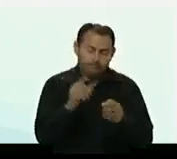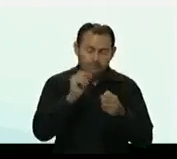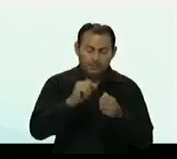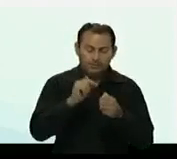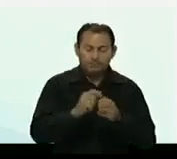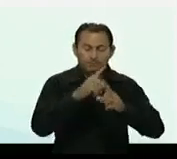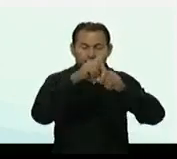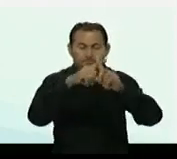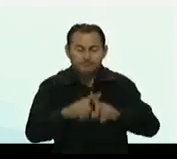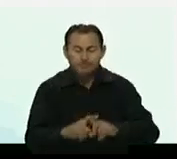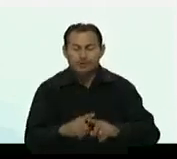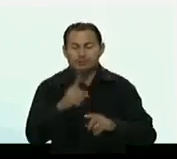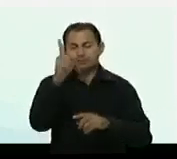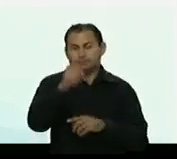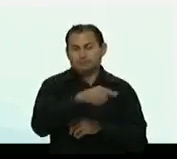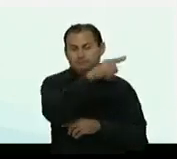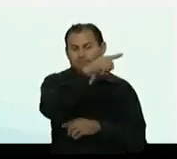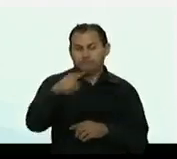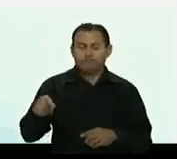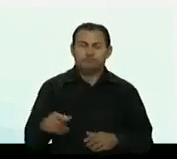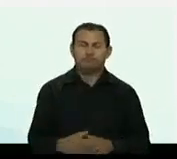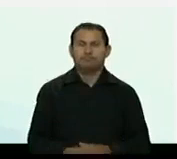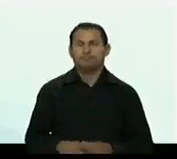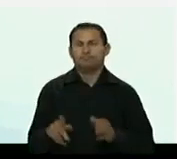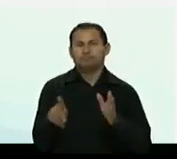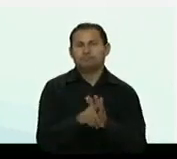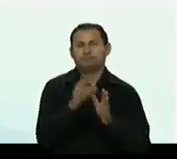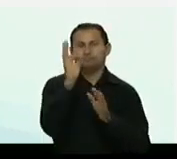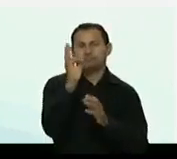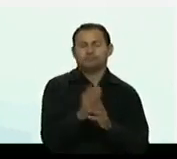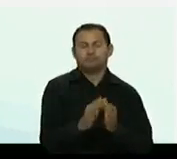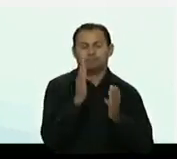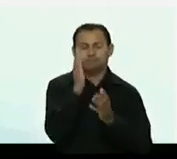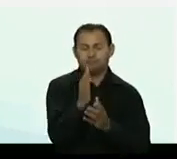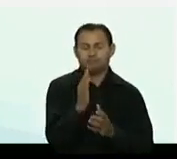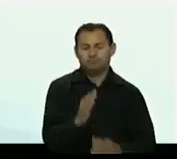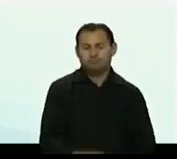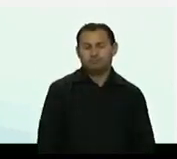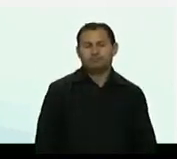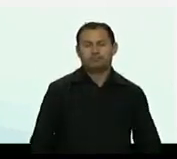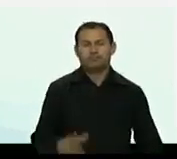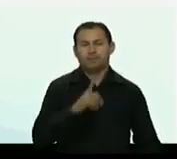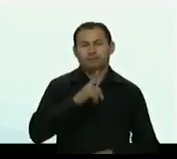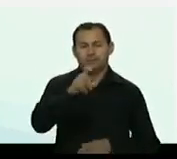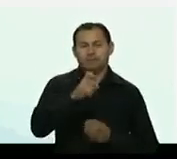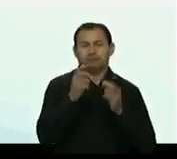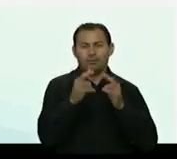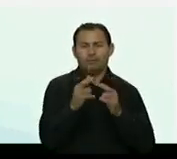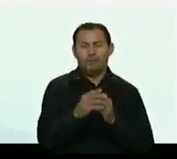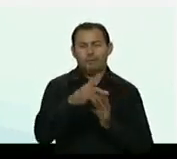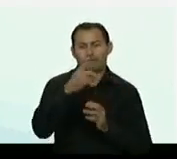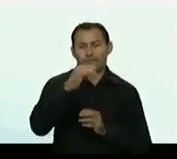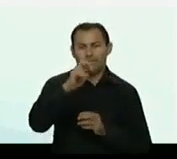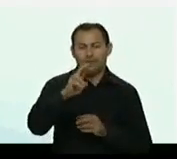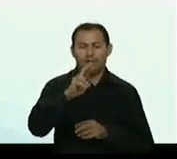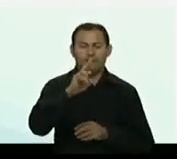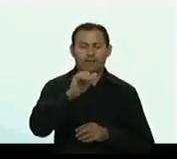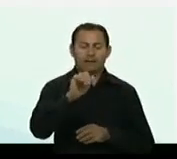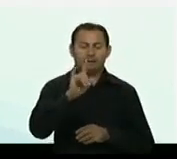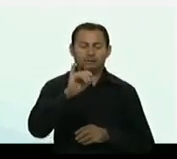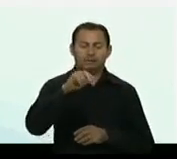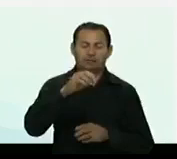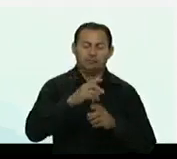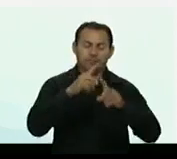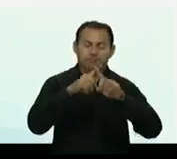realizando a multiplicação cruzada por ser proporcionais diretamente, temos x igual a π radianos, né?